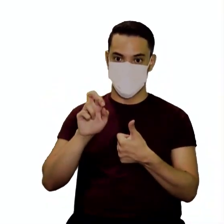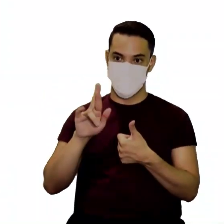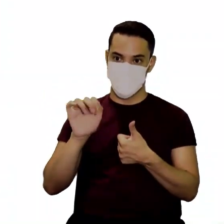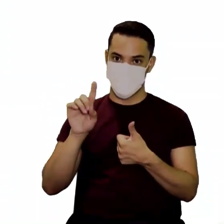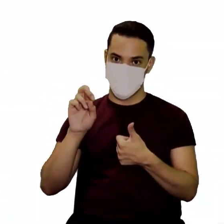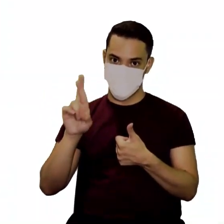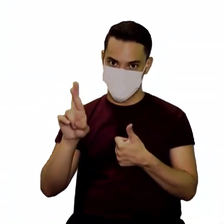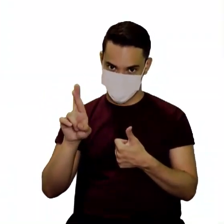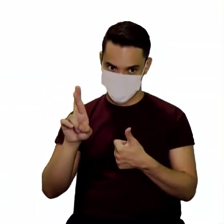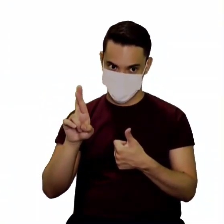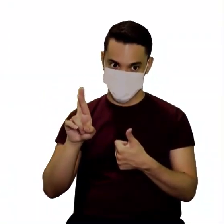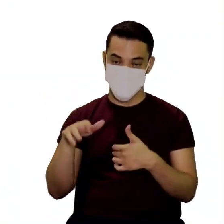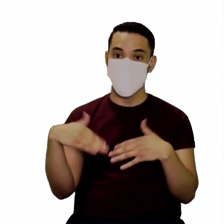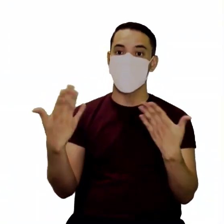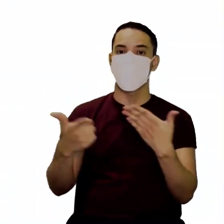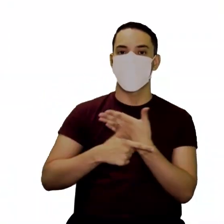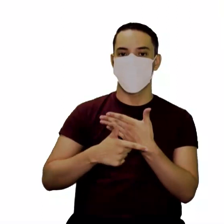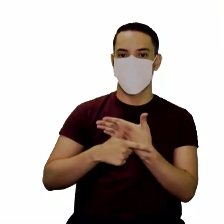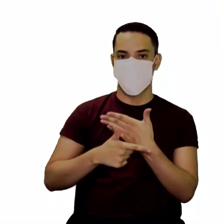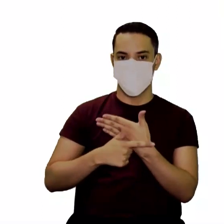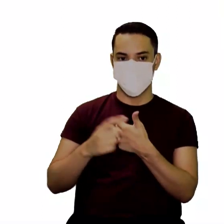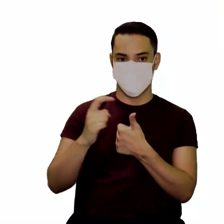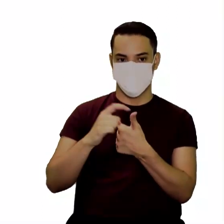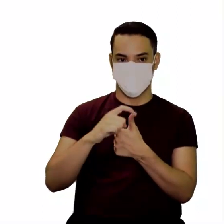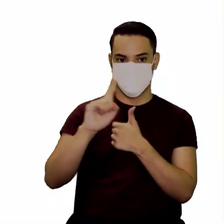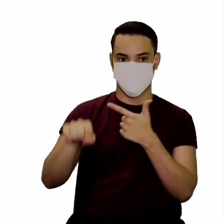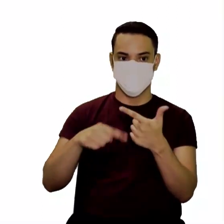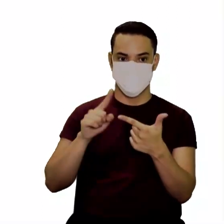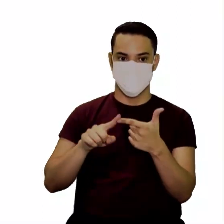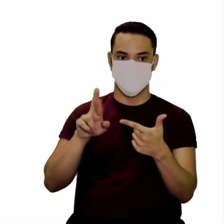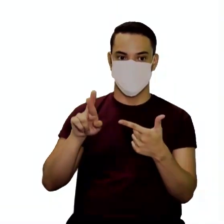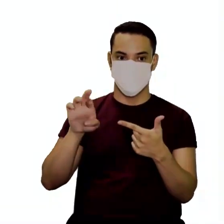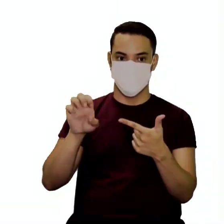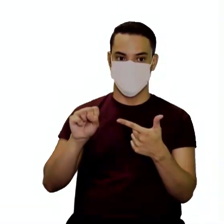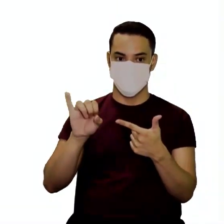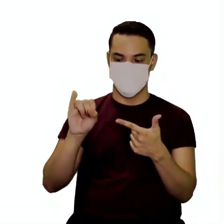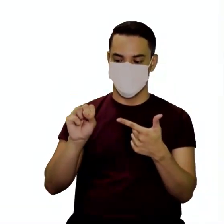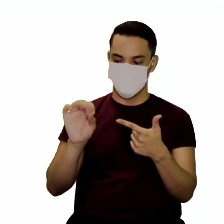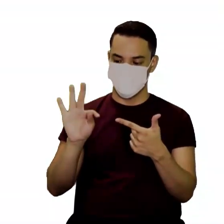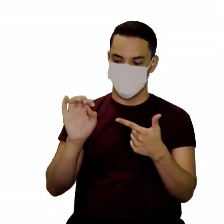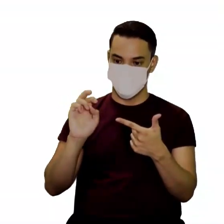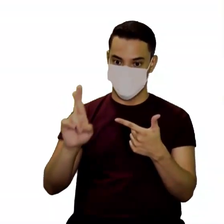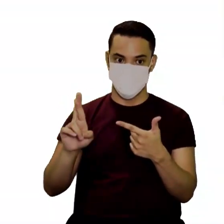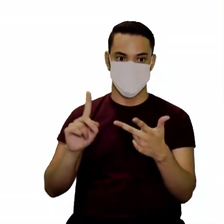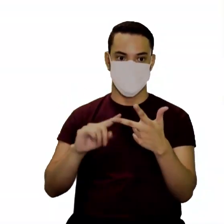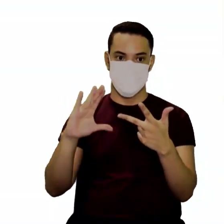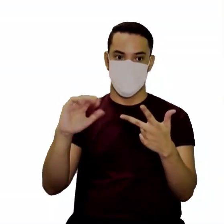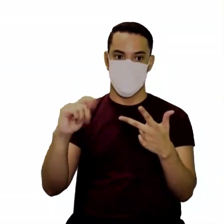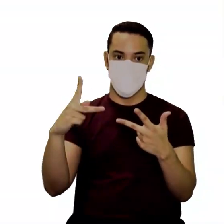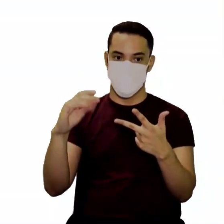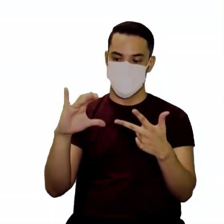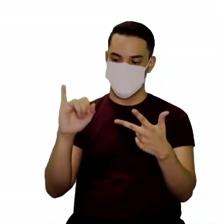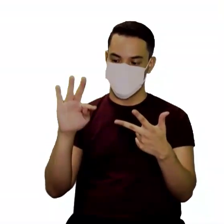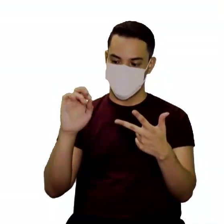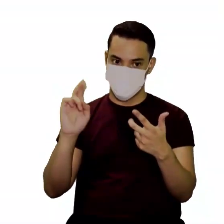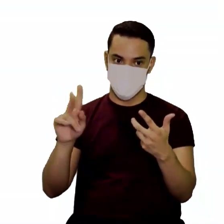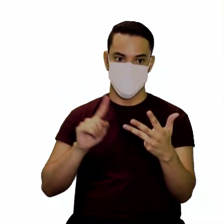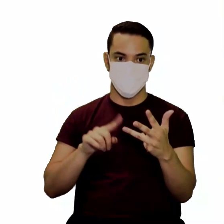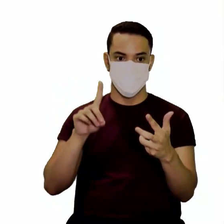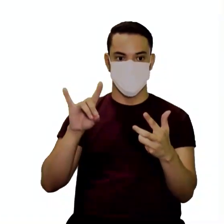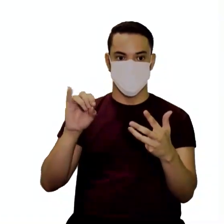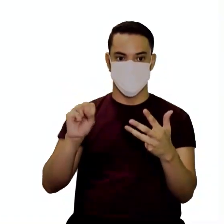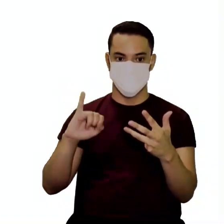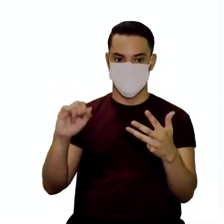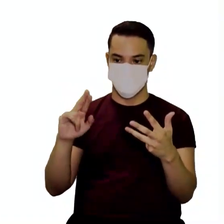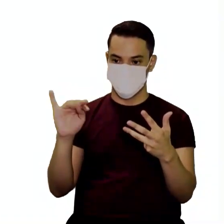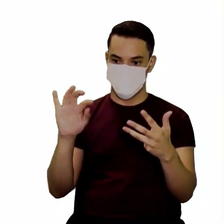gerador? Qual é o papel de um gerador? Qual é o papel de um resistor, de um capacitor, de um disjuntor